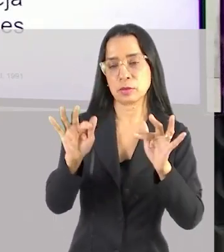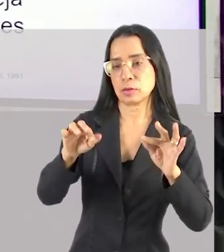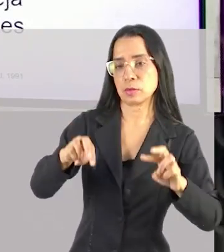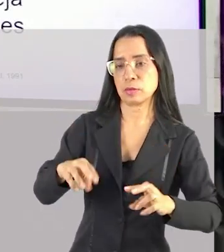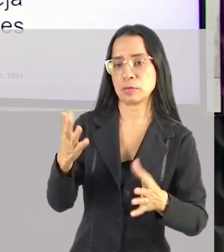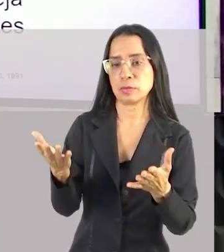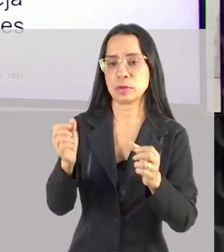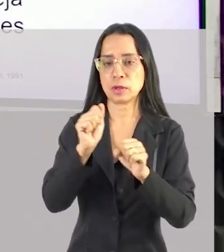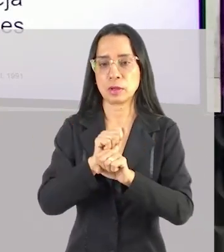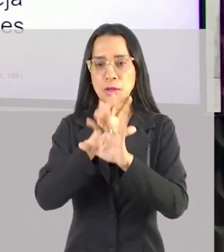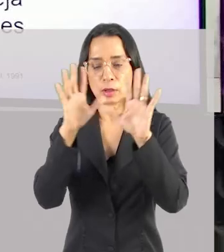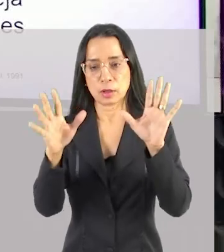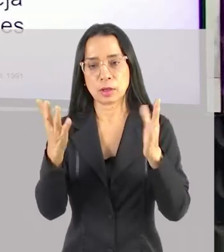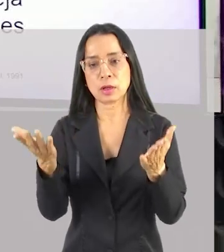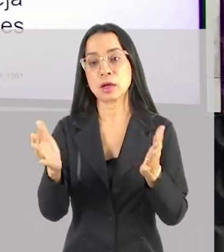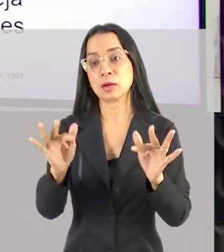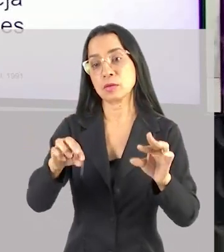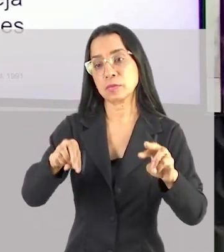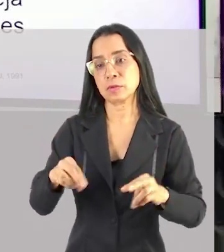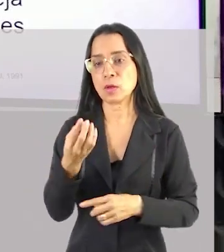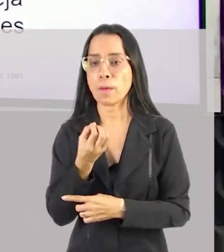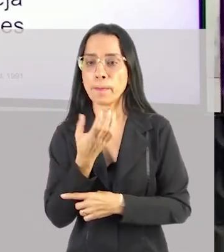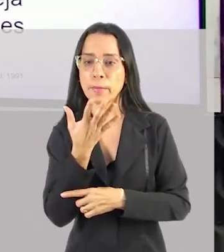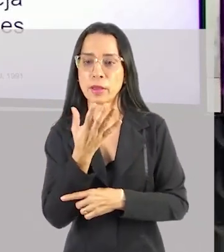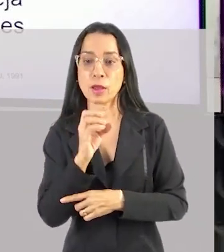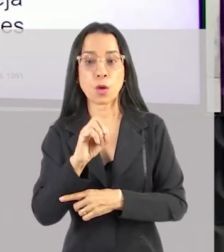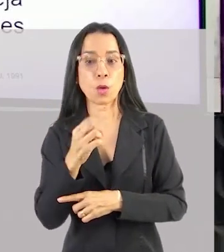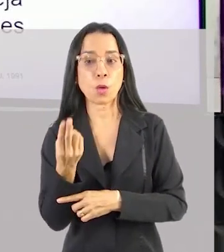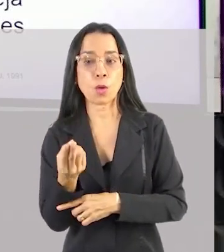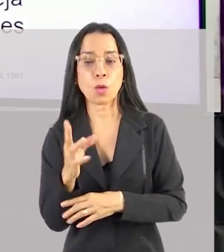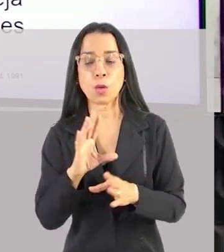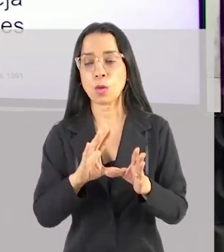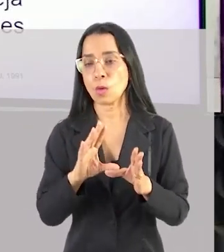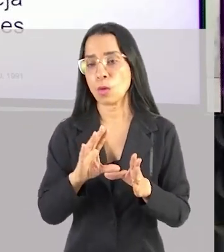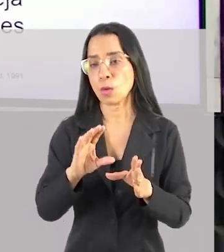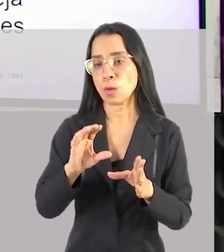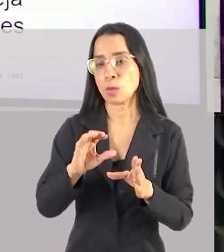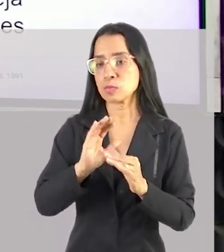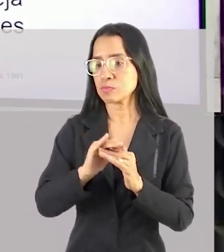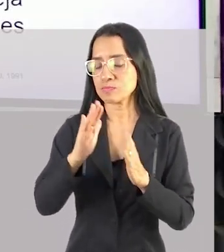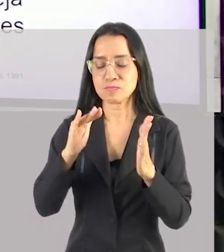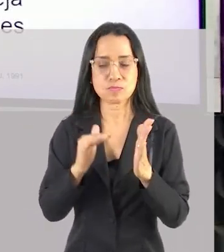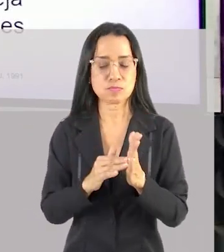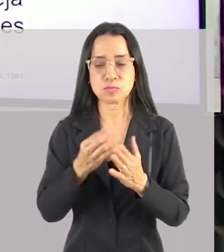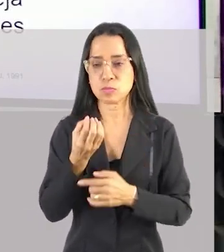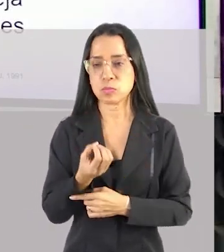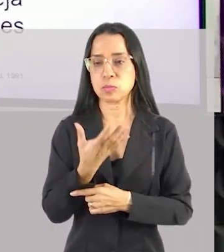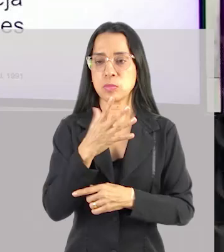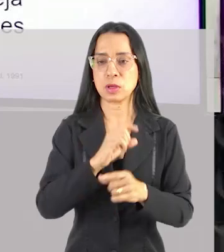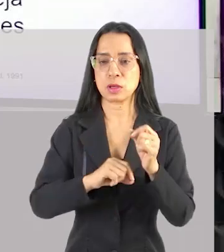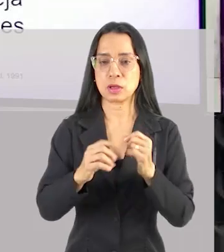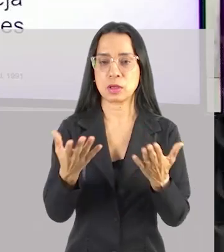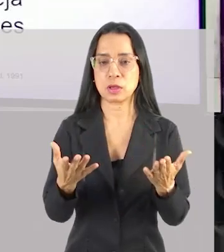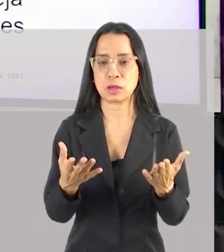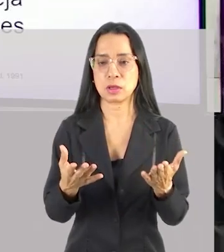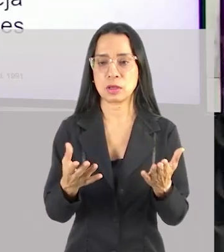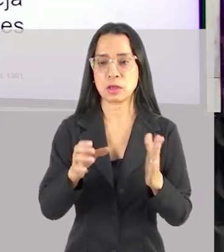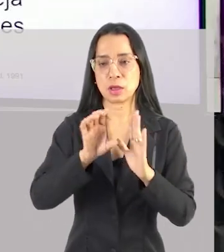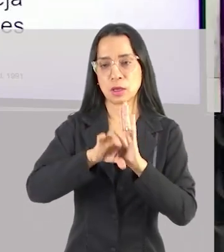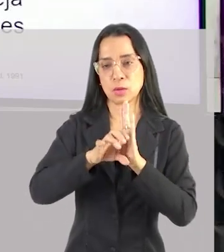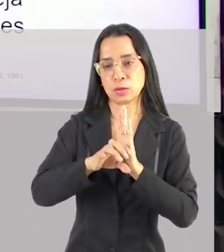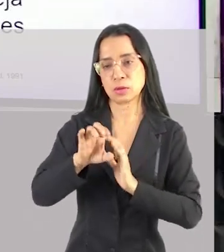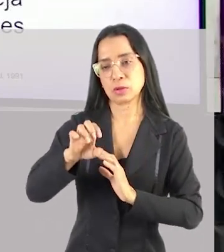fim, evidentemente tal fim será o bem, ou antes, o sumo bem. Esse que é o conceito